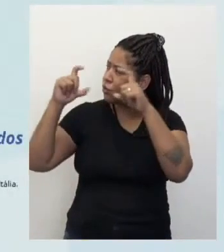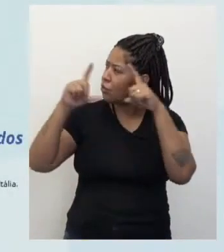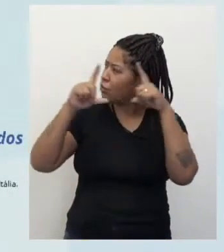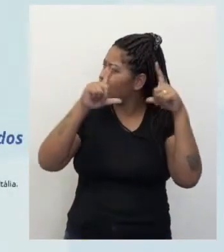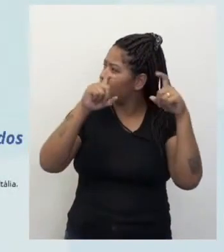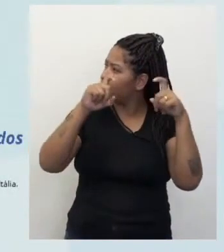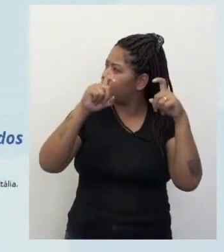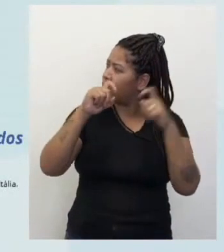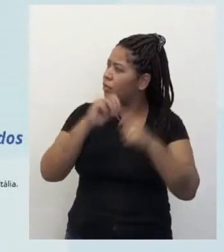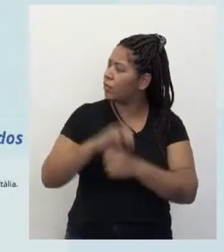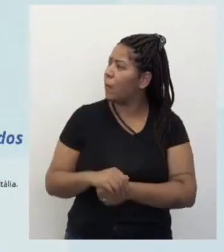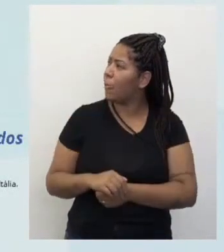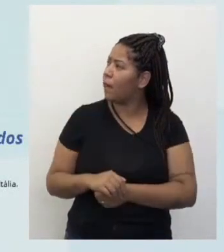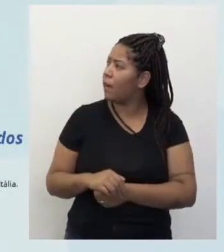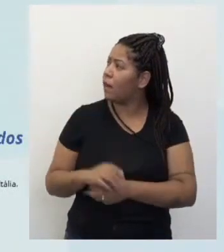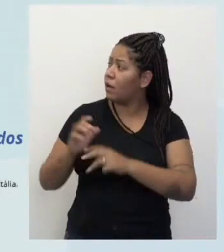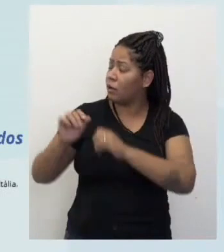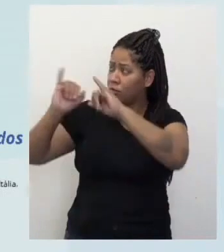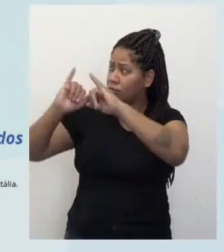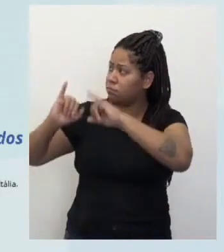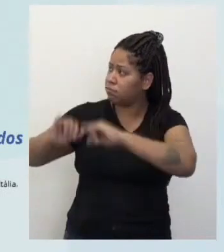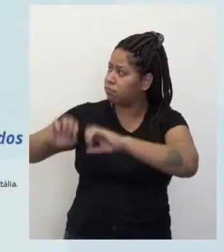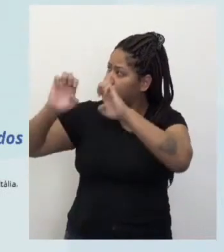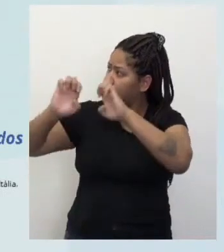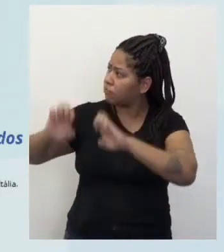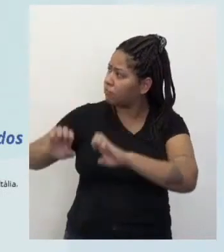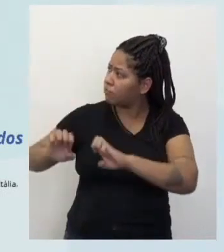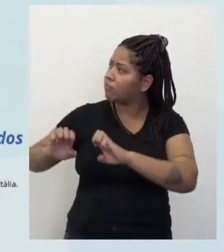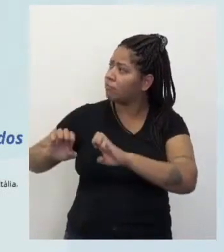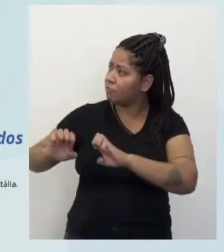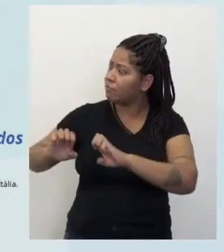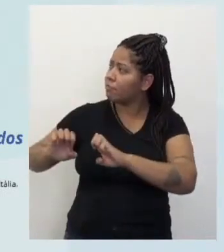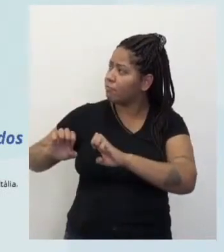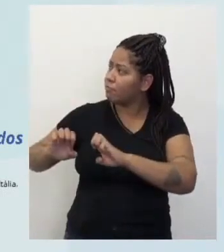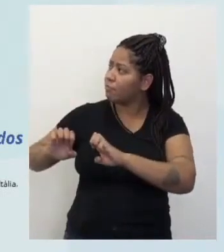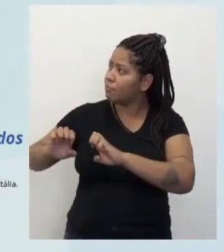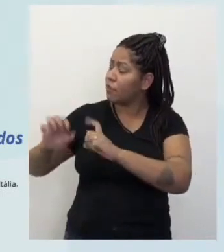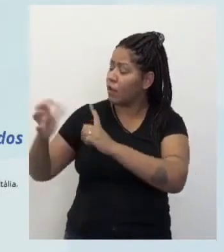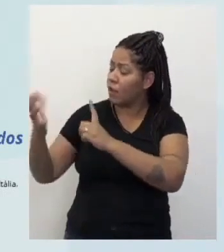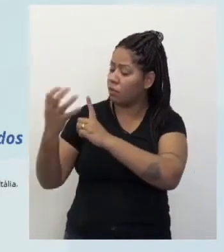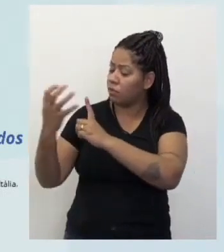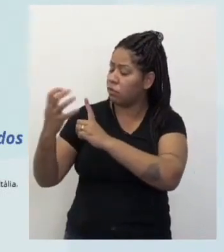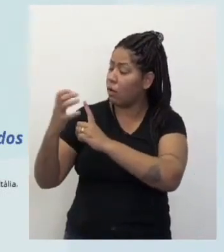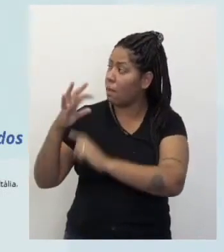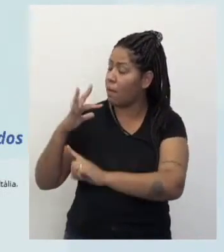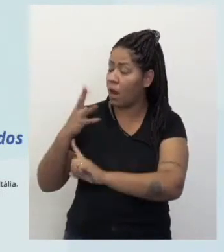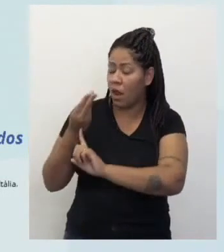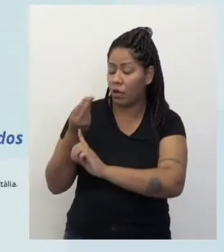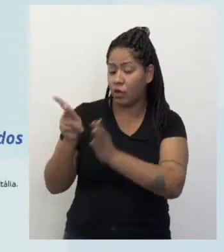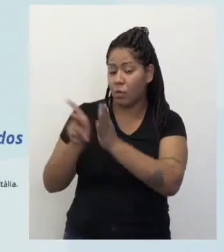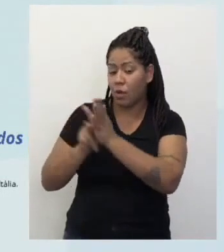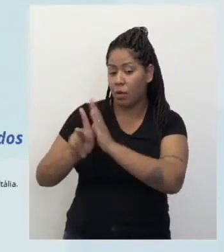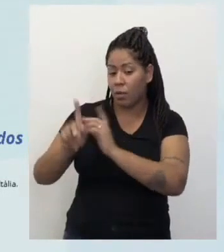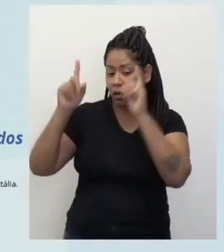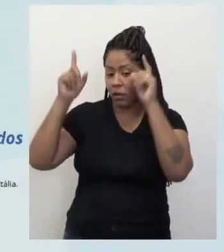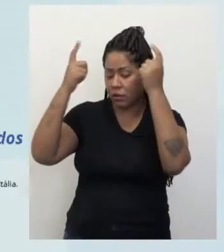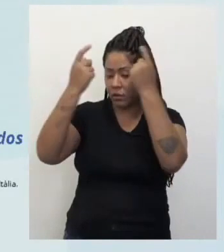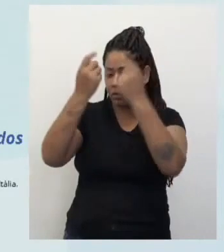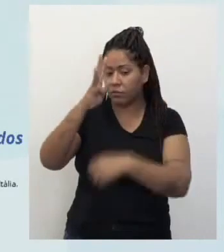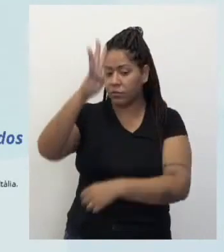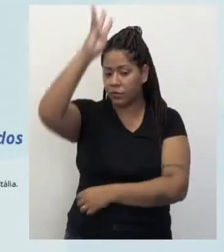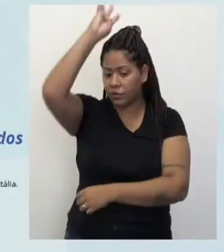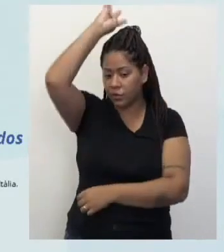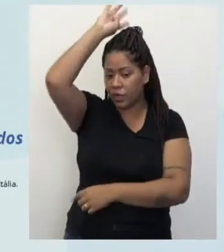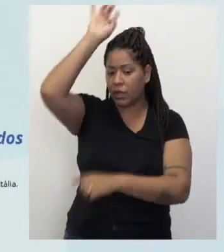temos uma escultura, né, muito influenciada pela arte grega, que representa aí essa escultura do